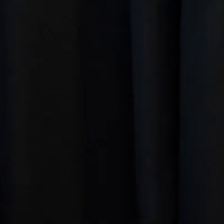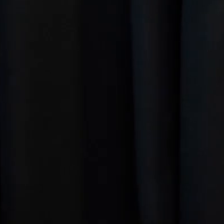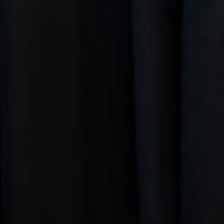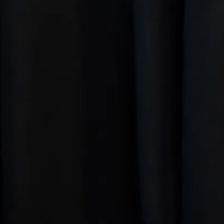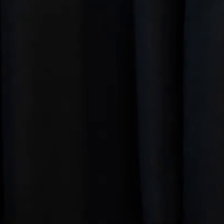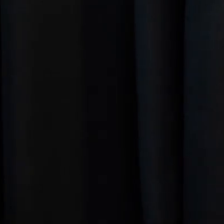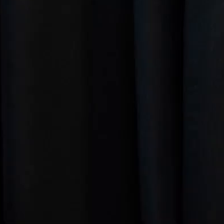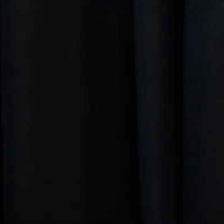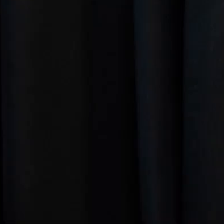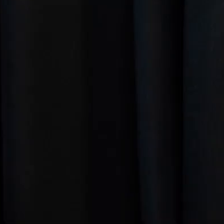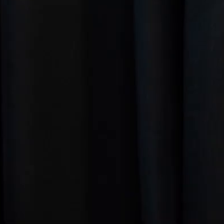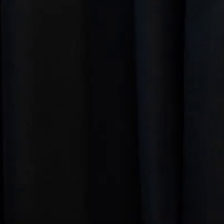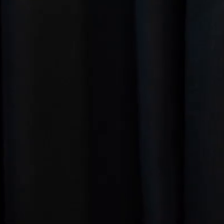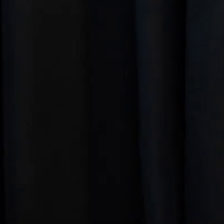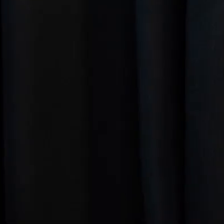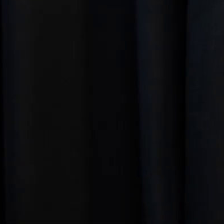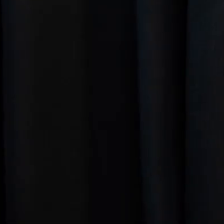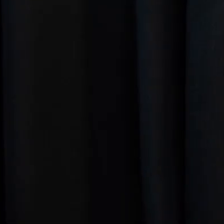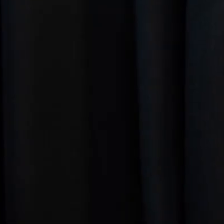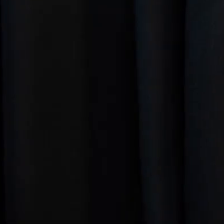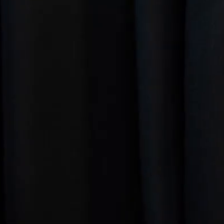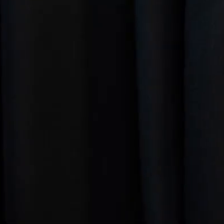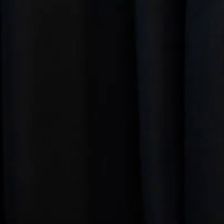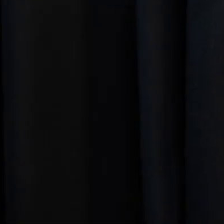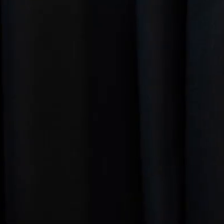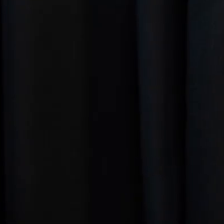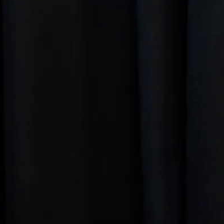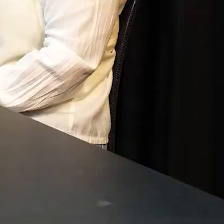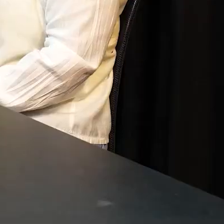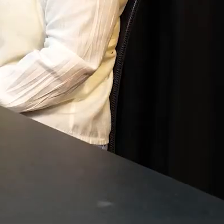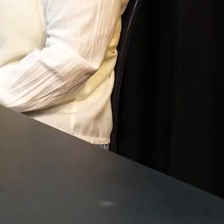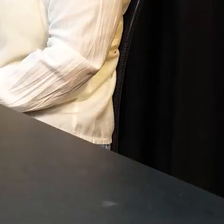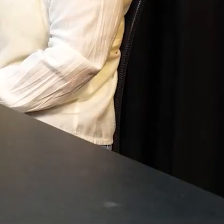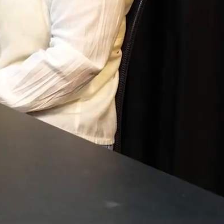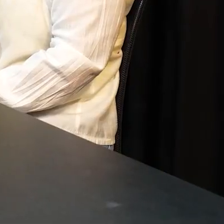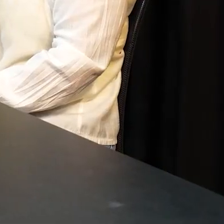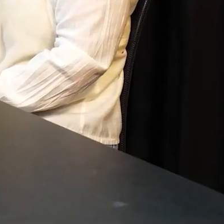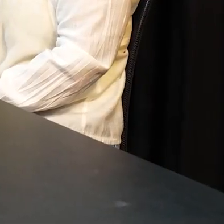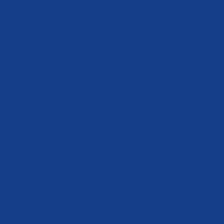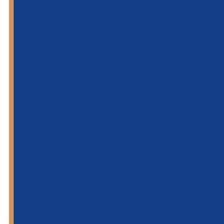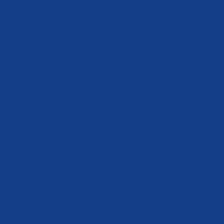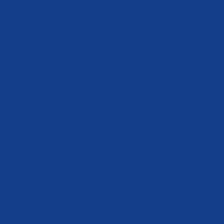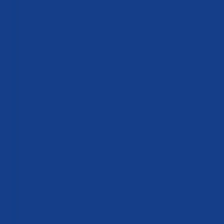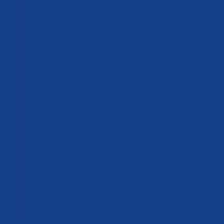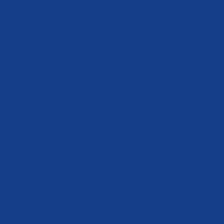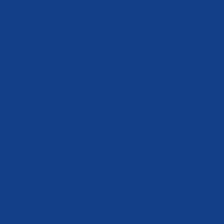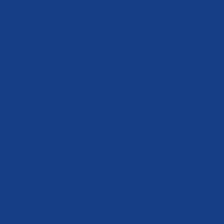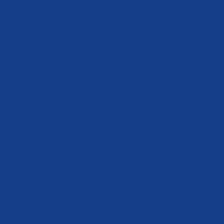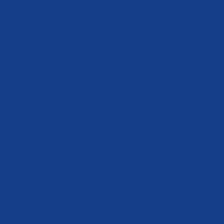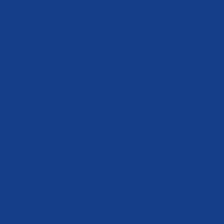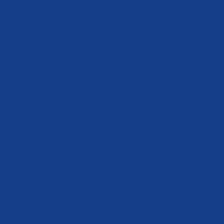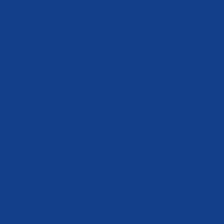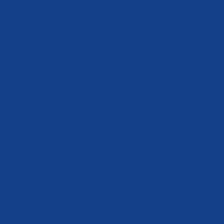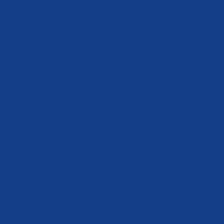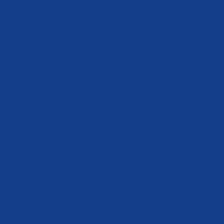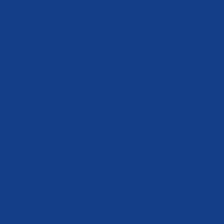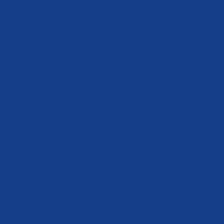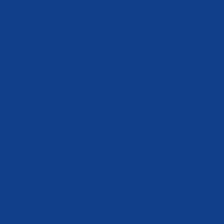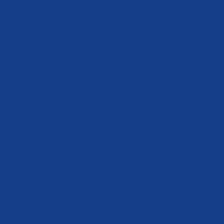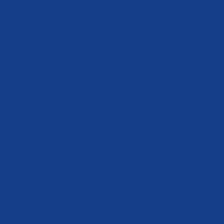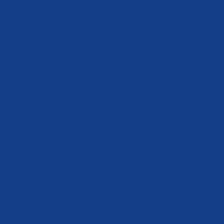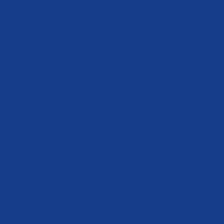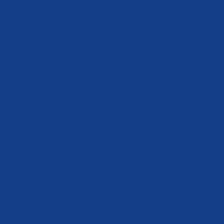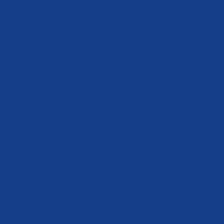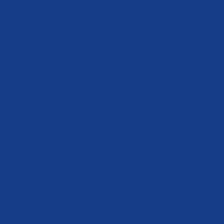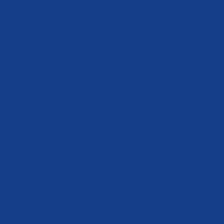Para ouvir e contar histórias, para rir e se emocionar. Bora prosear! Todas as quintas-feiras, às 8